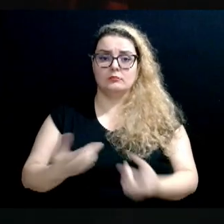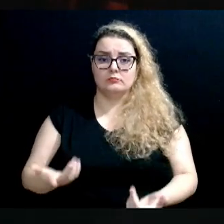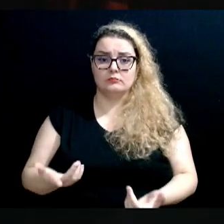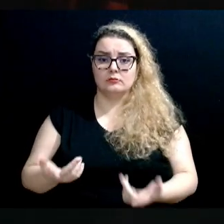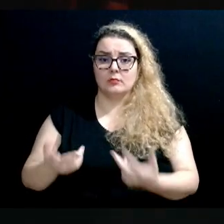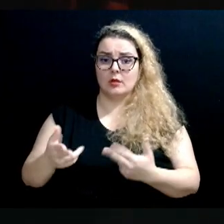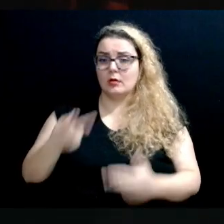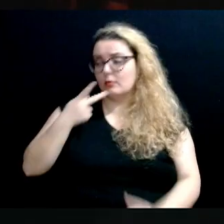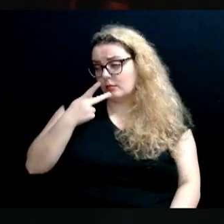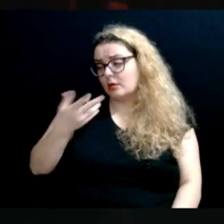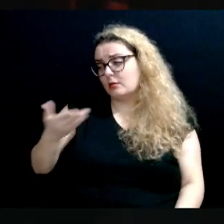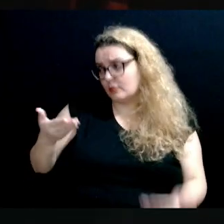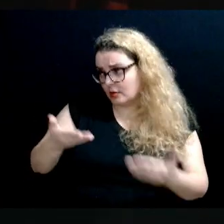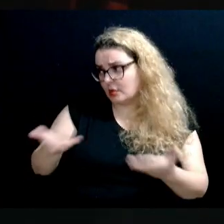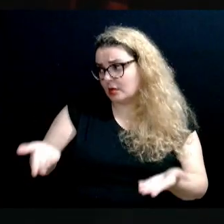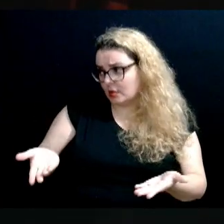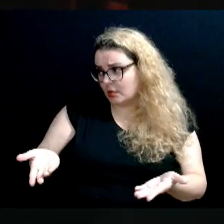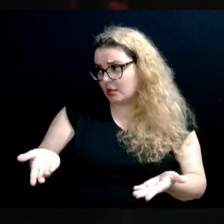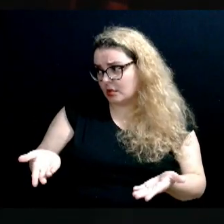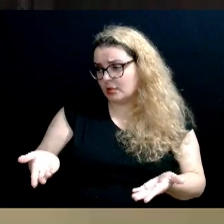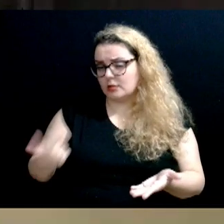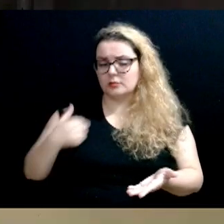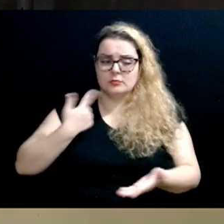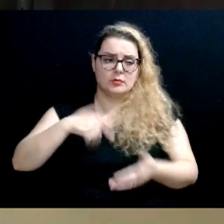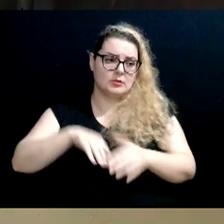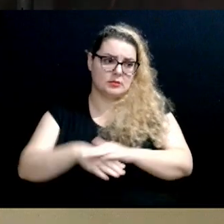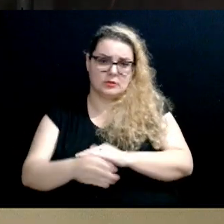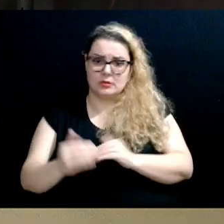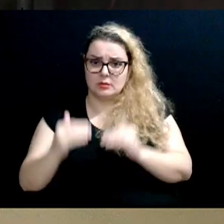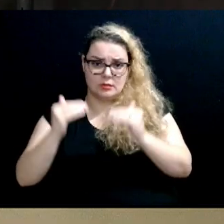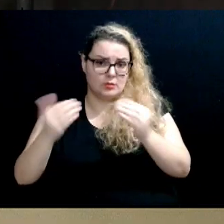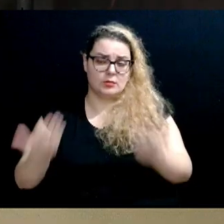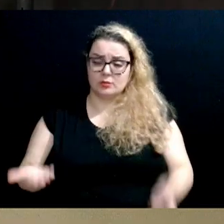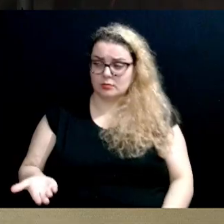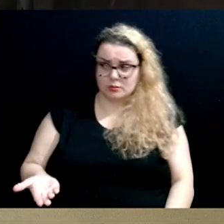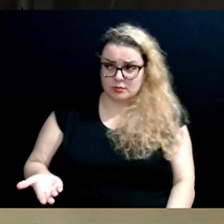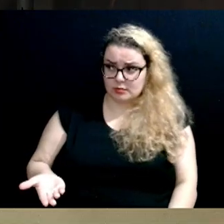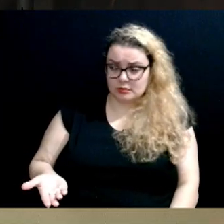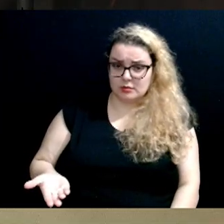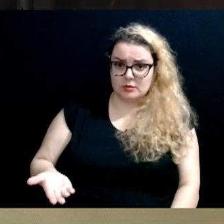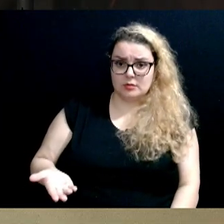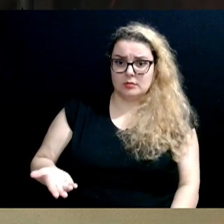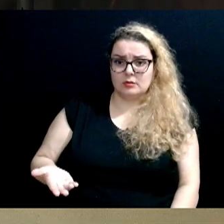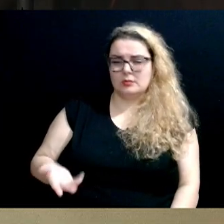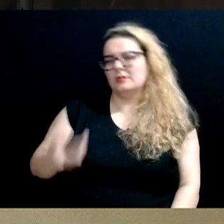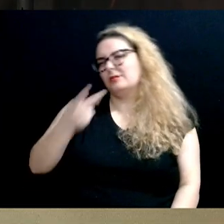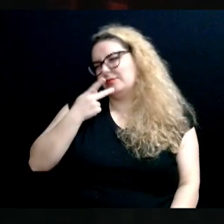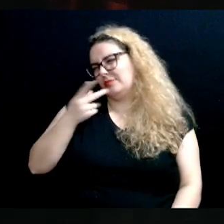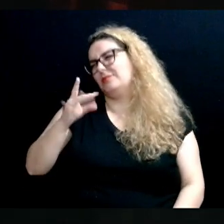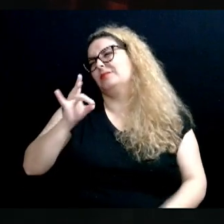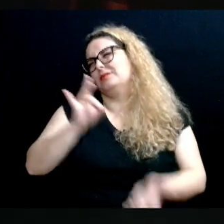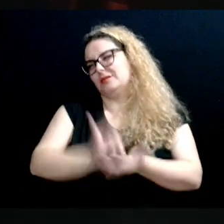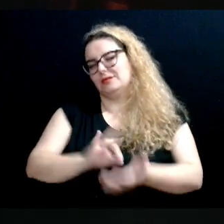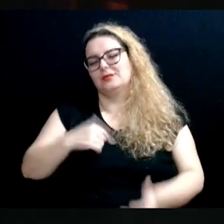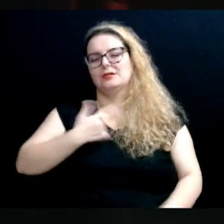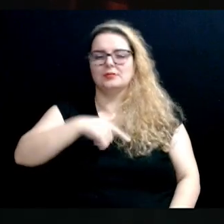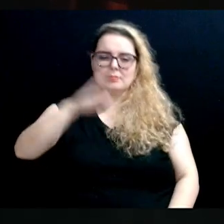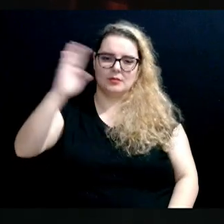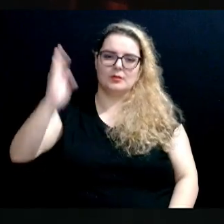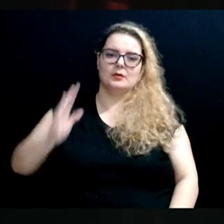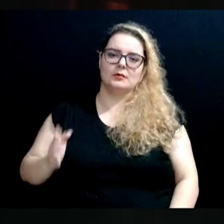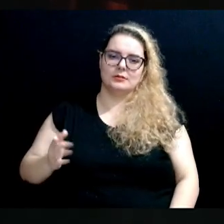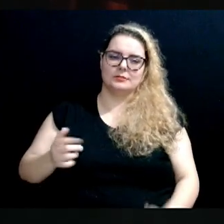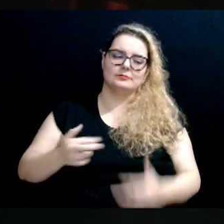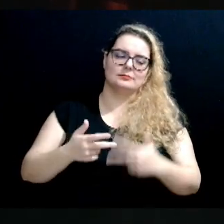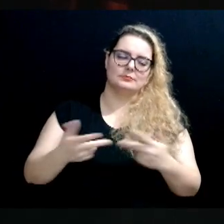agora aqui. A gente se acostuma tanto e a gente gosta, vamos falar a verdade, né? Nós brasileiros, nós temos um negócio assim que,